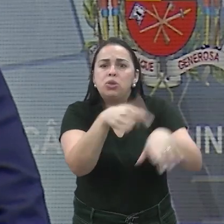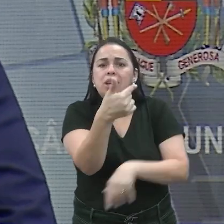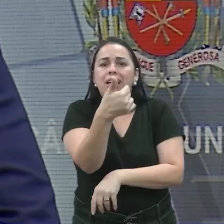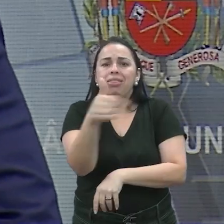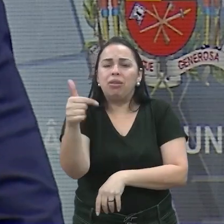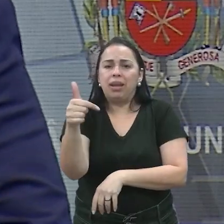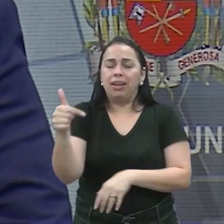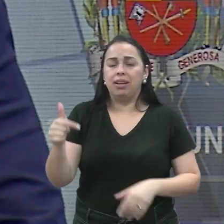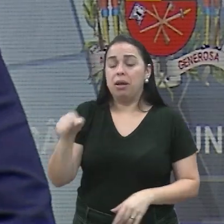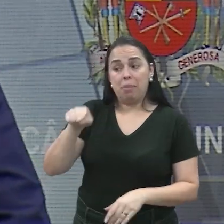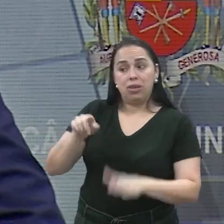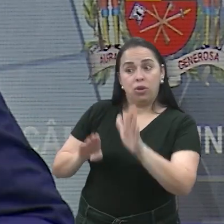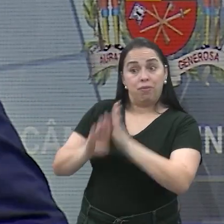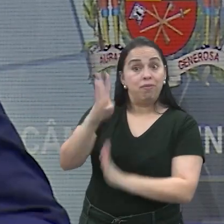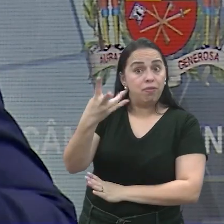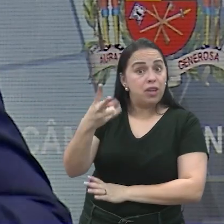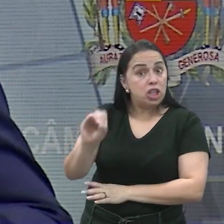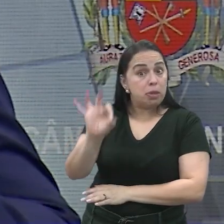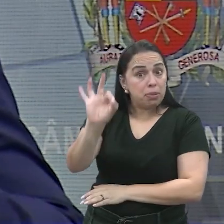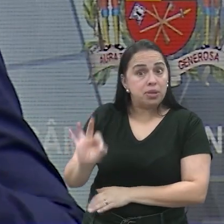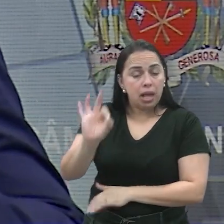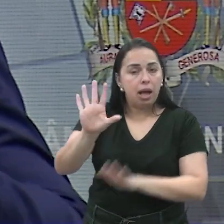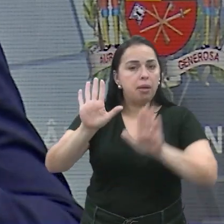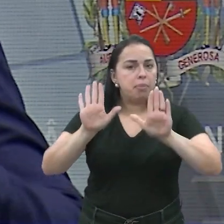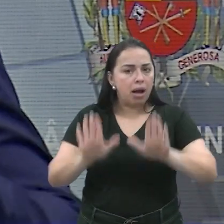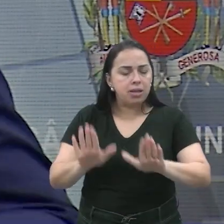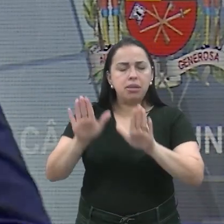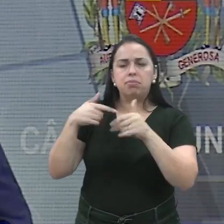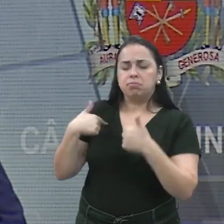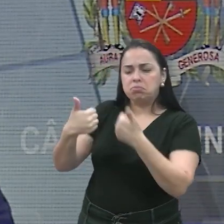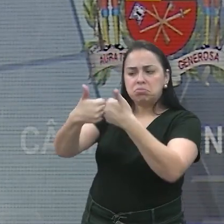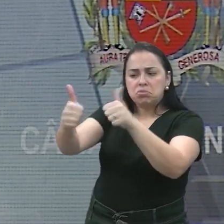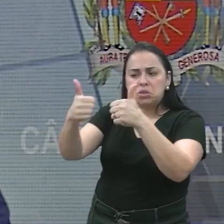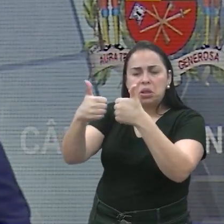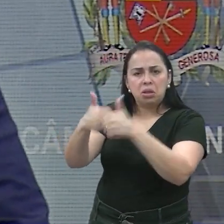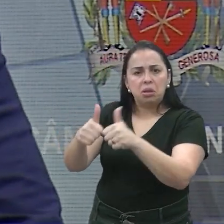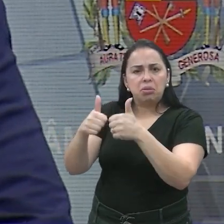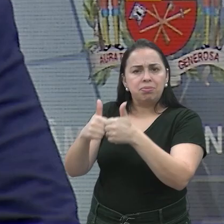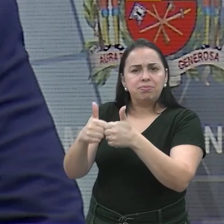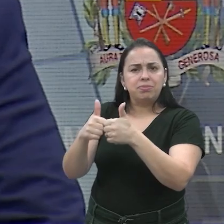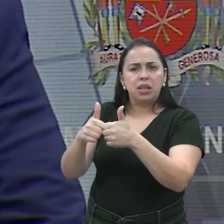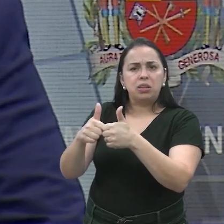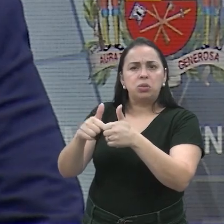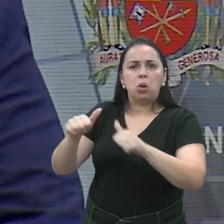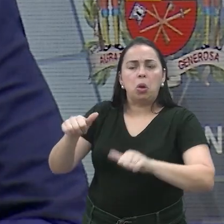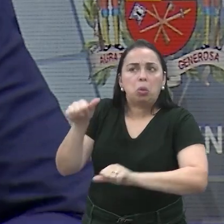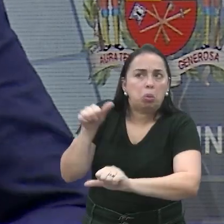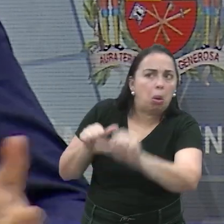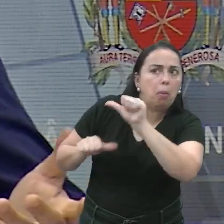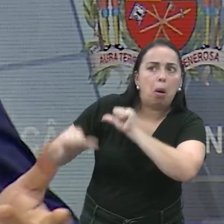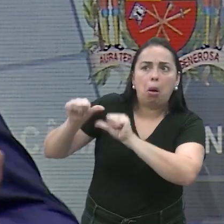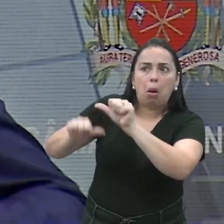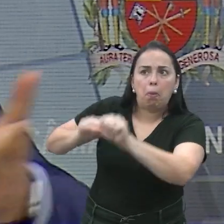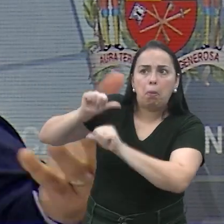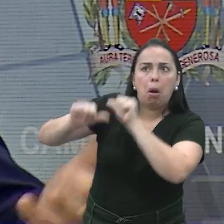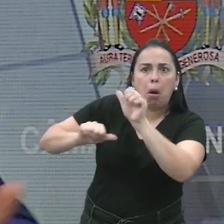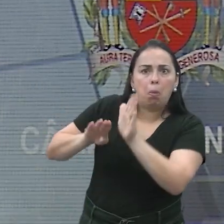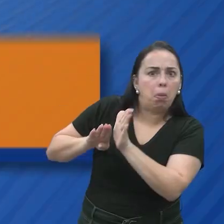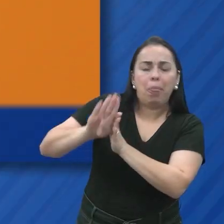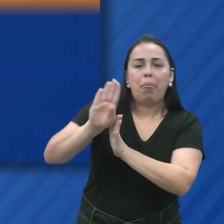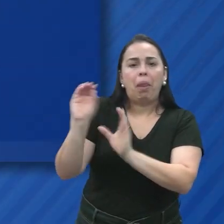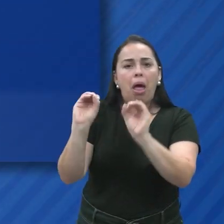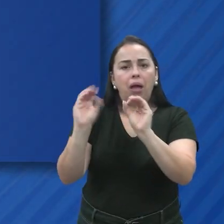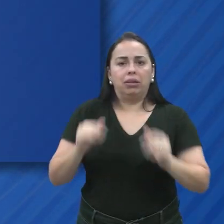de 20%. Ainda segundo o vereador, a tarifa do transporte na cidade não sofreu reajuste nos últimos 5